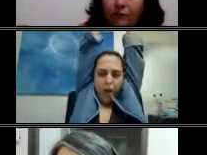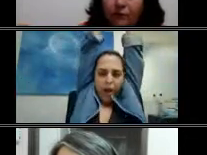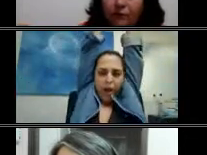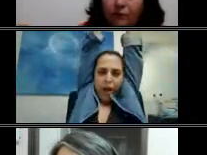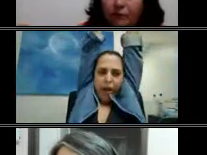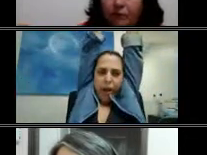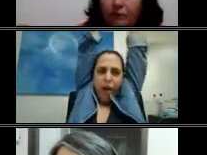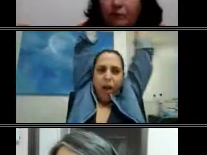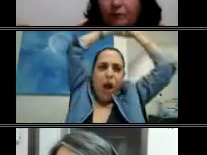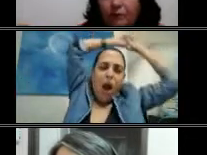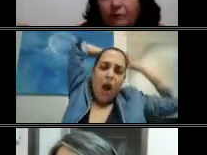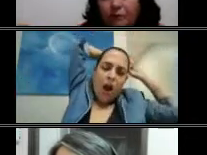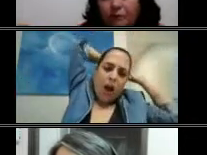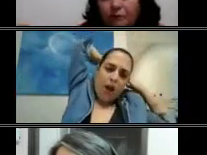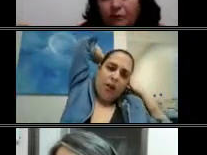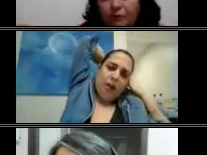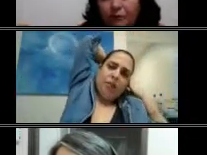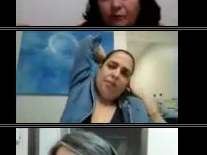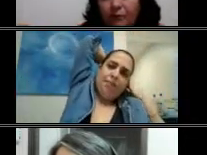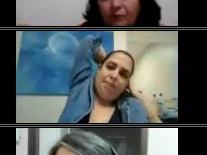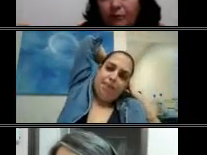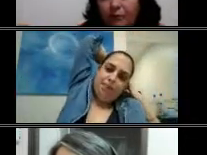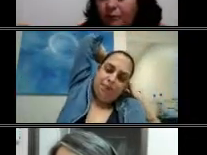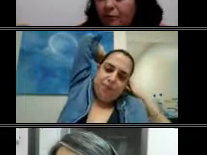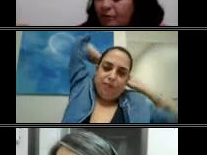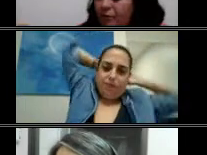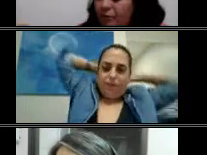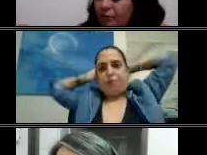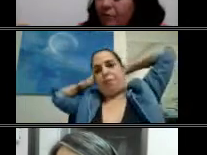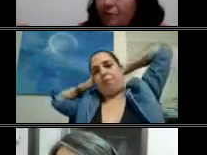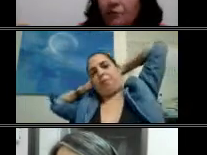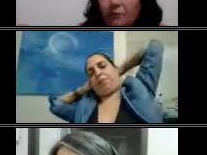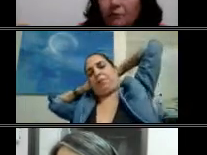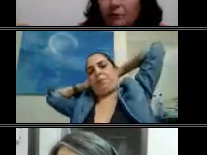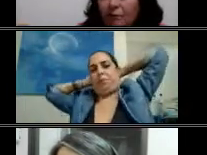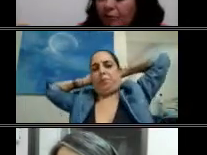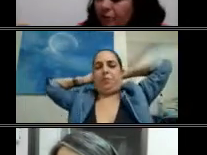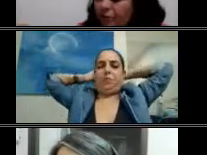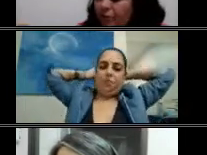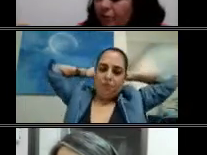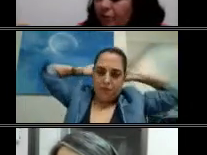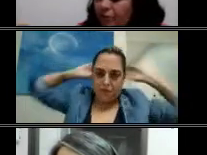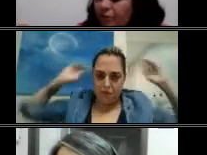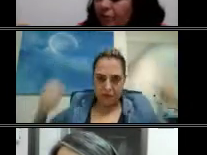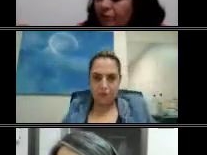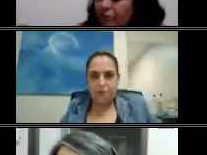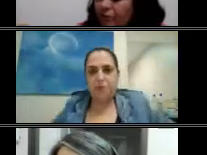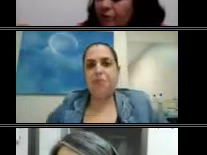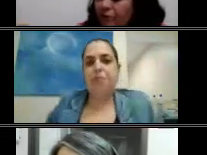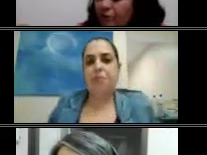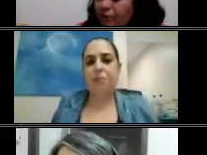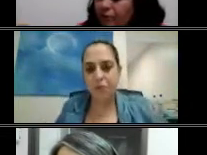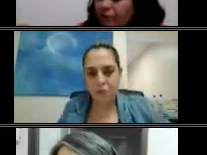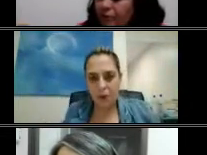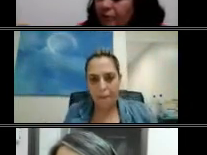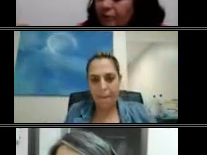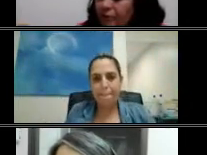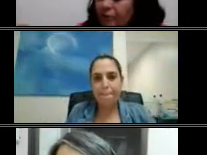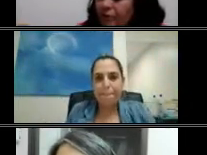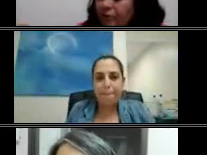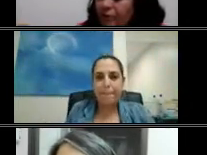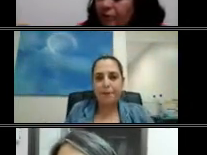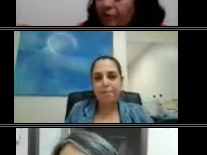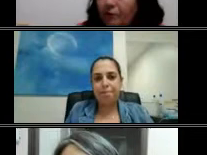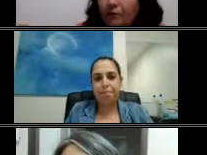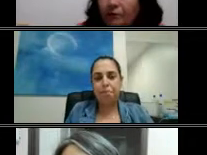os sintomas estão presentes não só em um contexto, em 2 ou mais contextos. Então, está presente